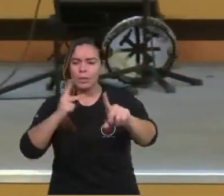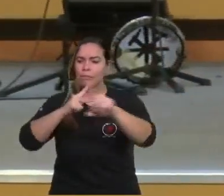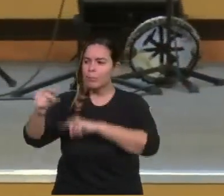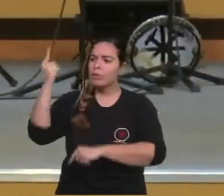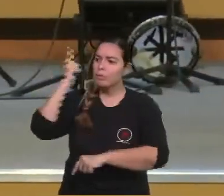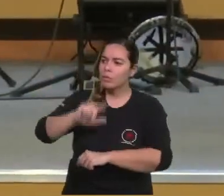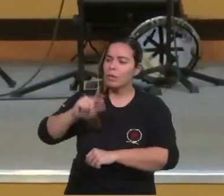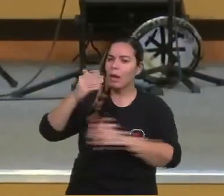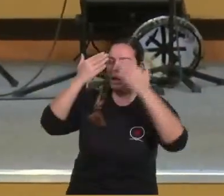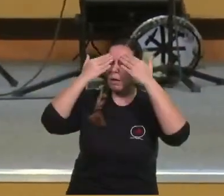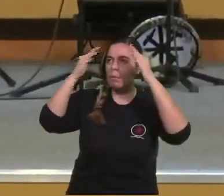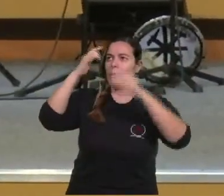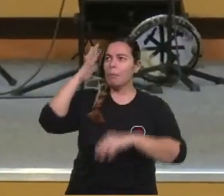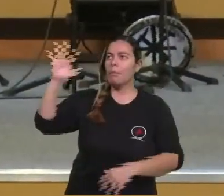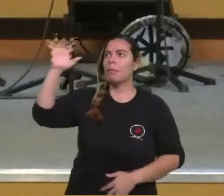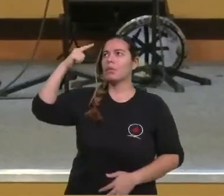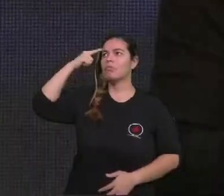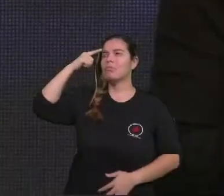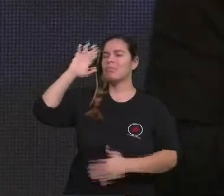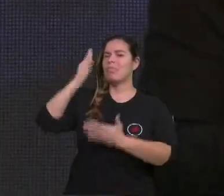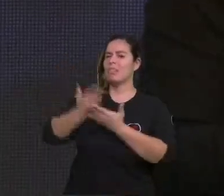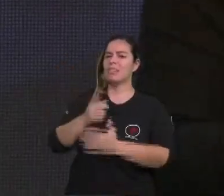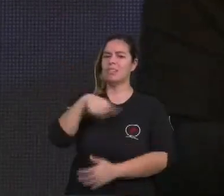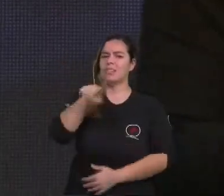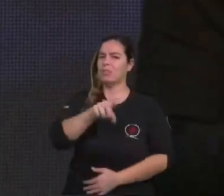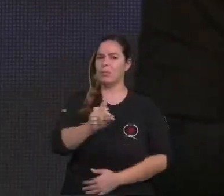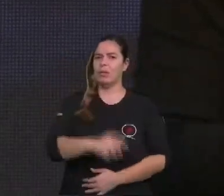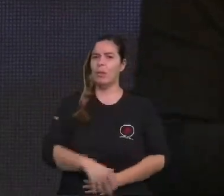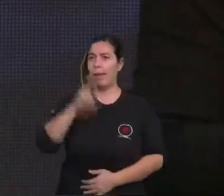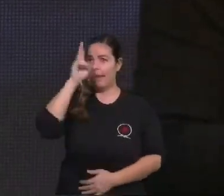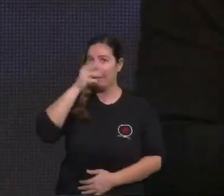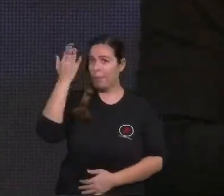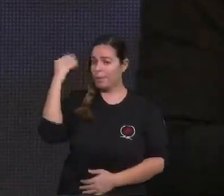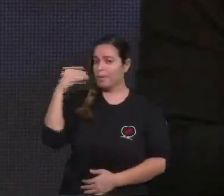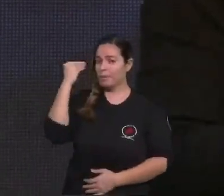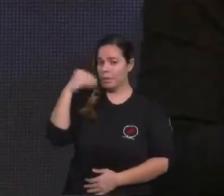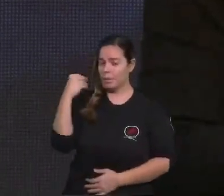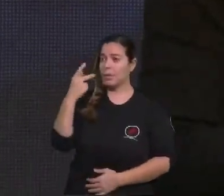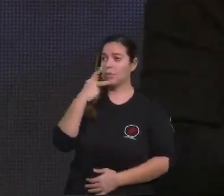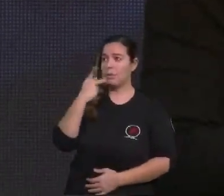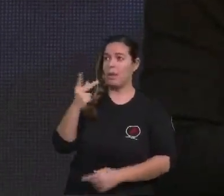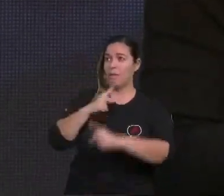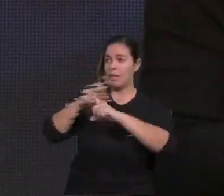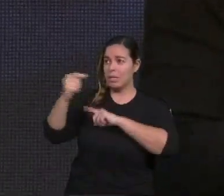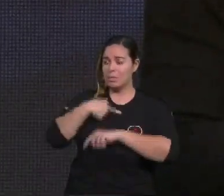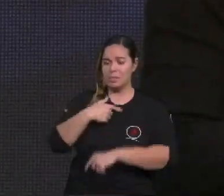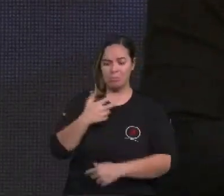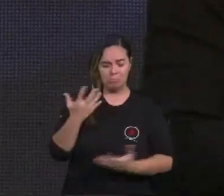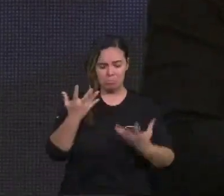chegar, sabe o que sua mente pensa? Acredita nisso não. Você lembra da última experiência que falaram que você ia vencer no último culto?